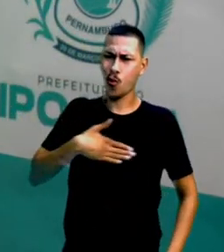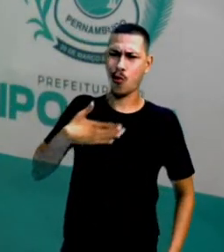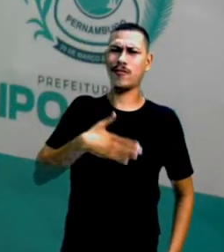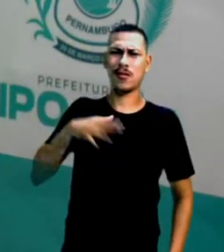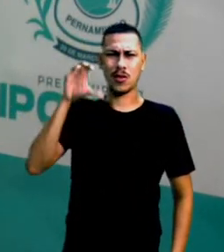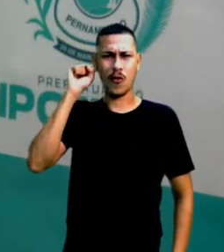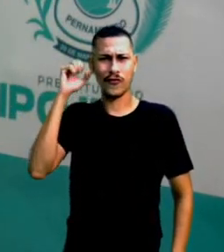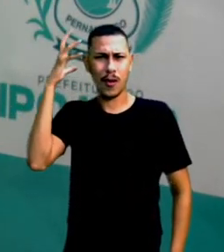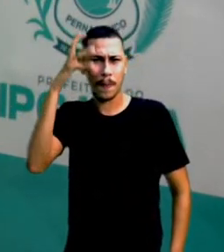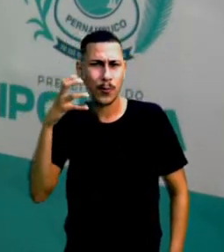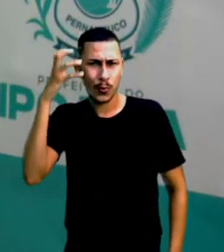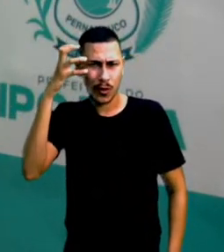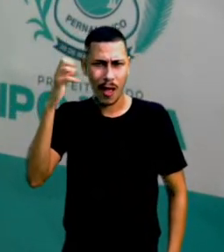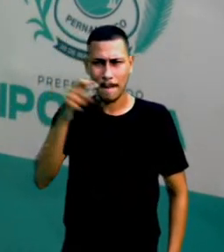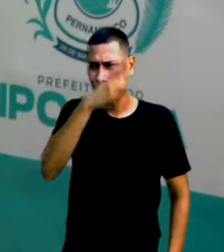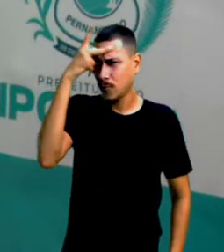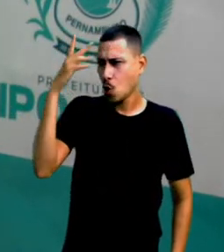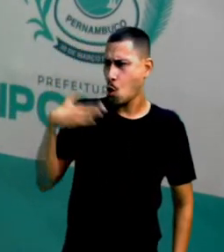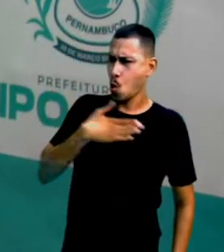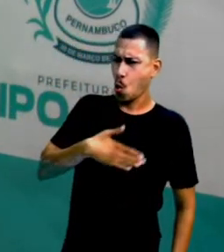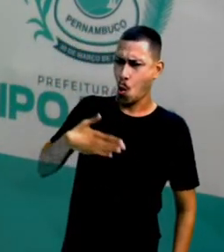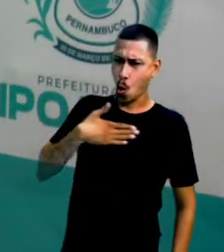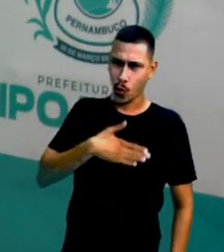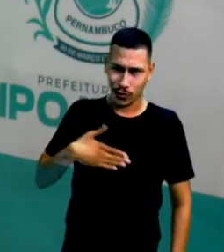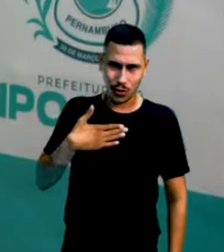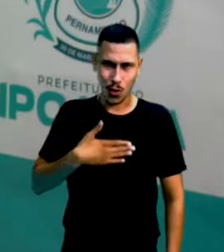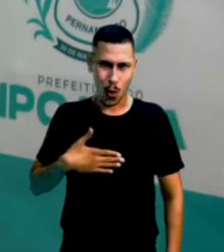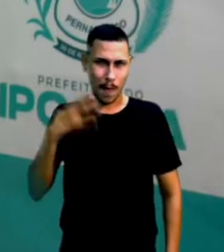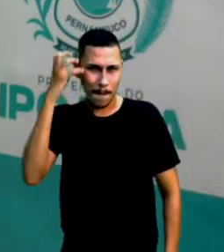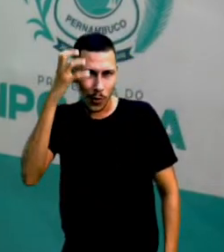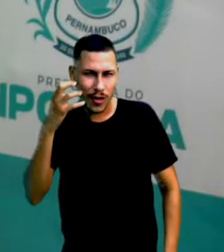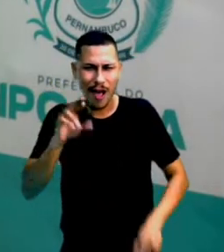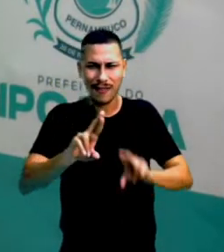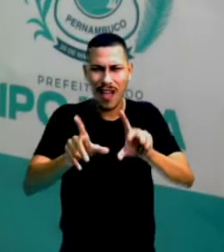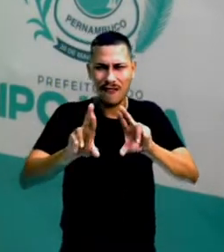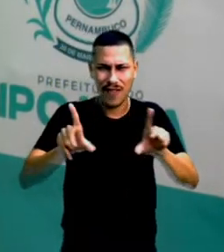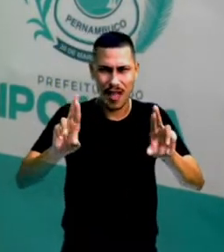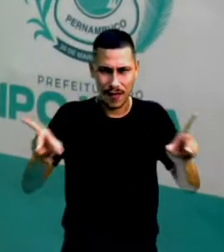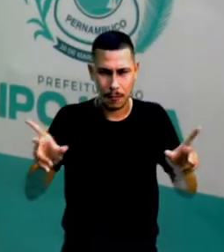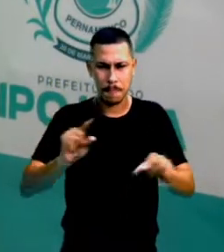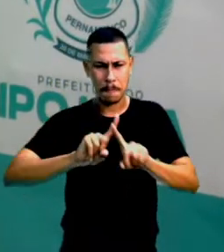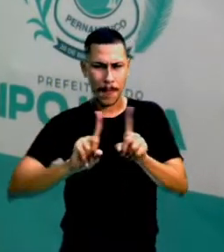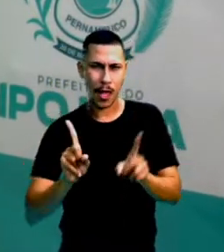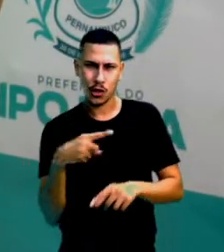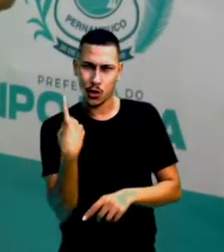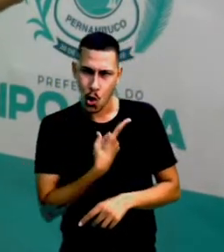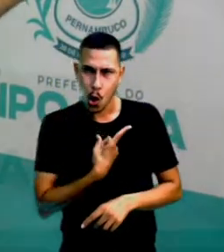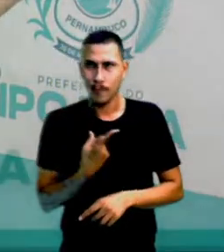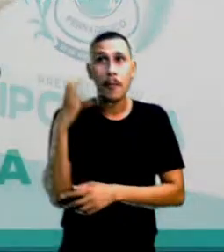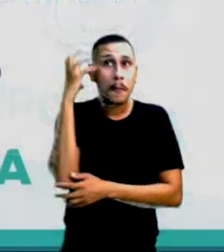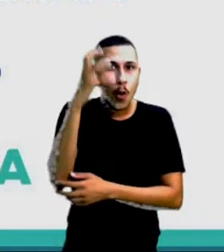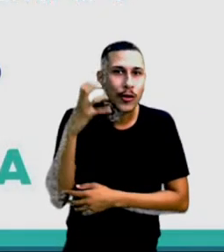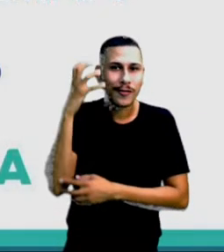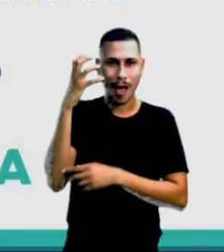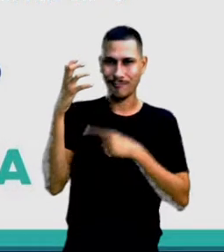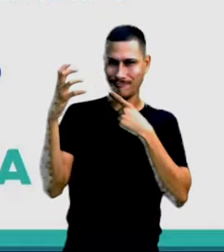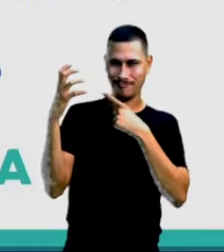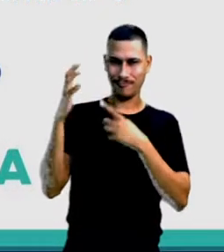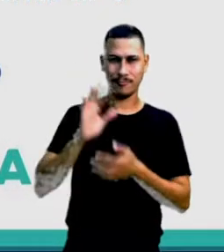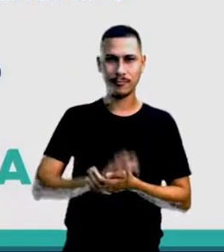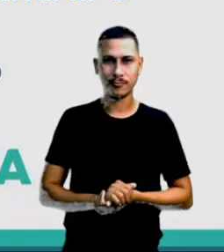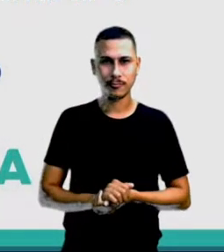cada um tem seus gostos suas predileções sim né Oi e aí a gente vai aqui né música